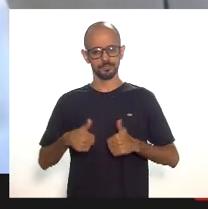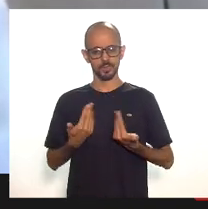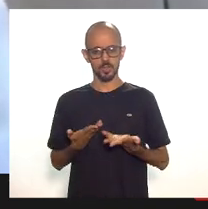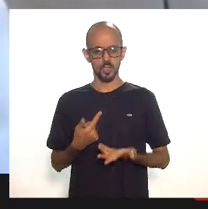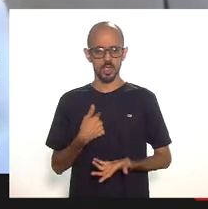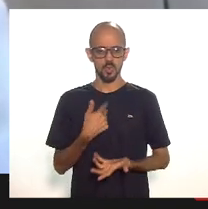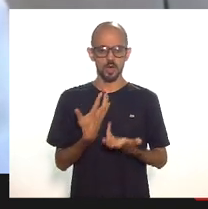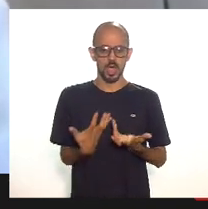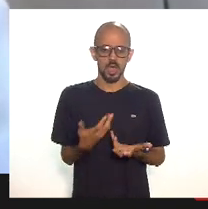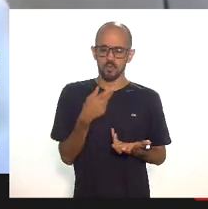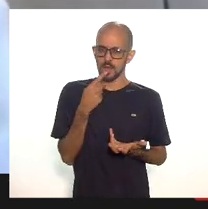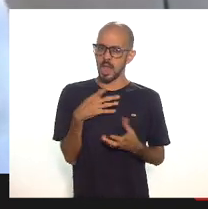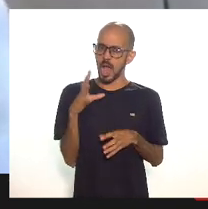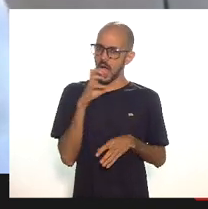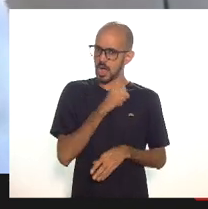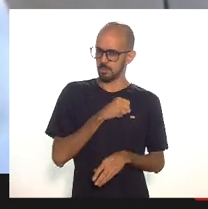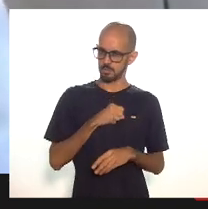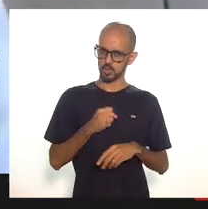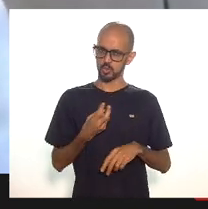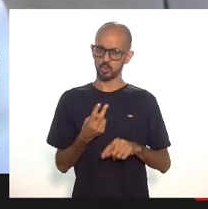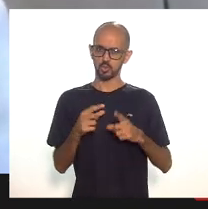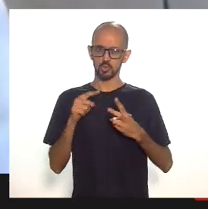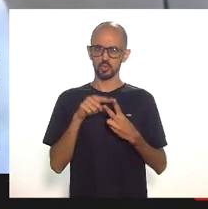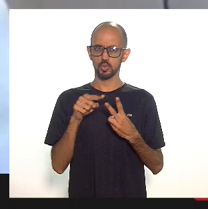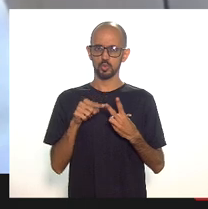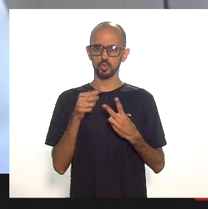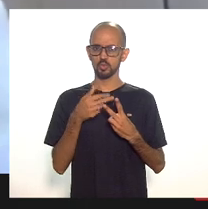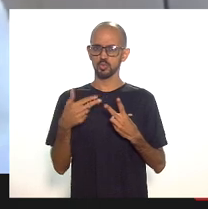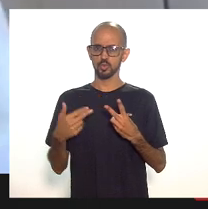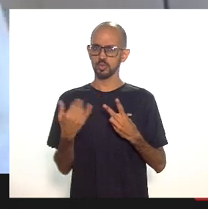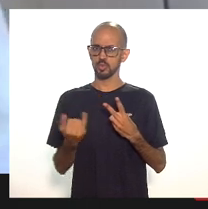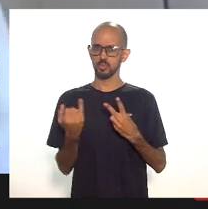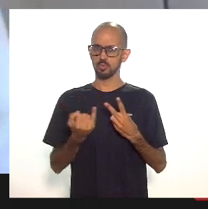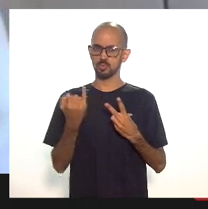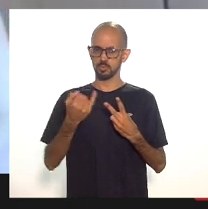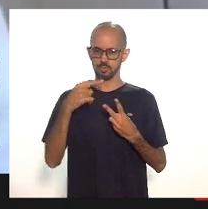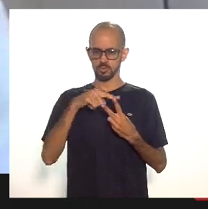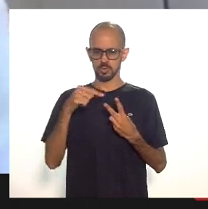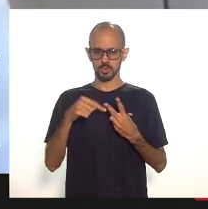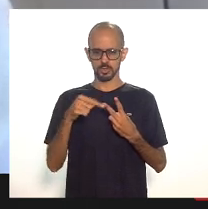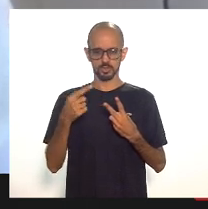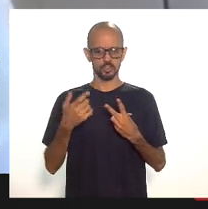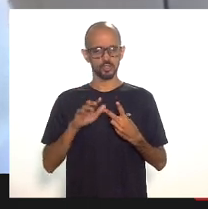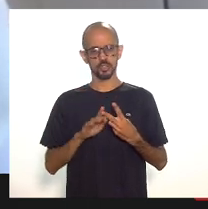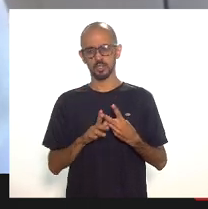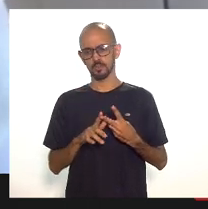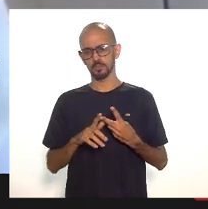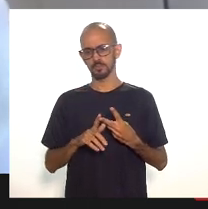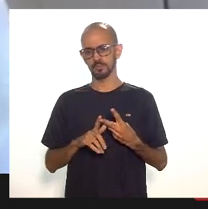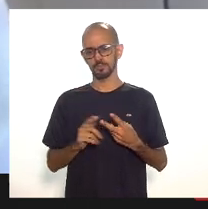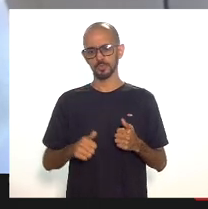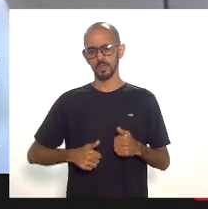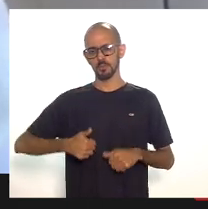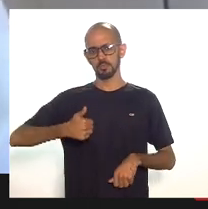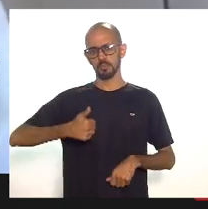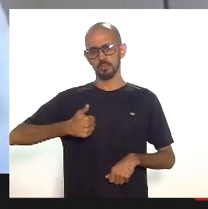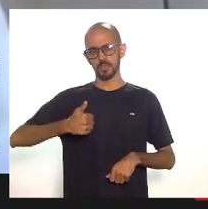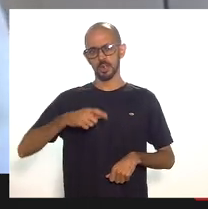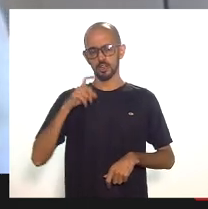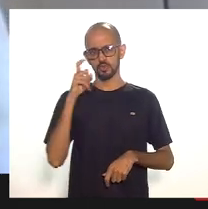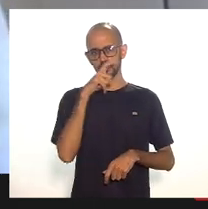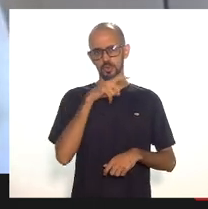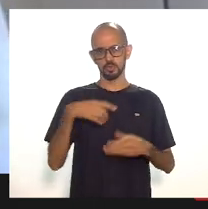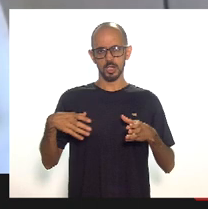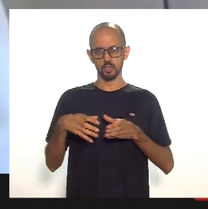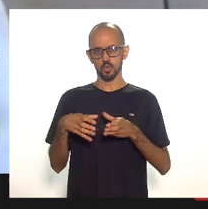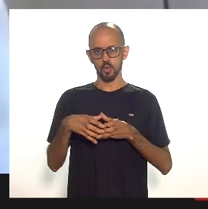Eu queria falar rapidamente dois elementos importantes e frisar. a dificuldade que o conjunto dos municípios